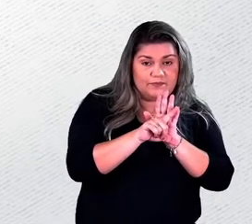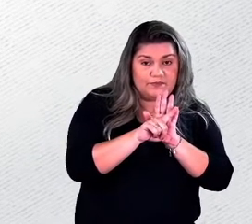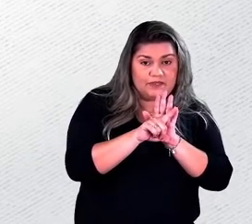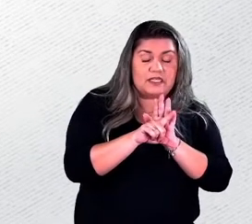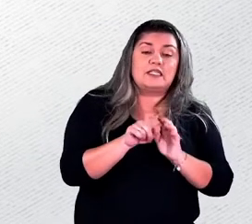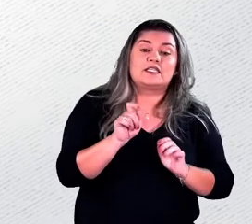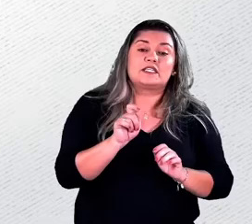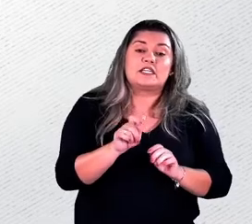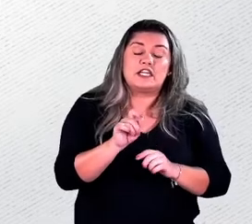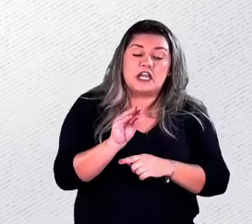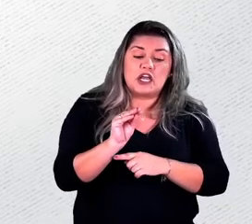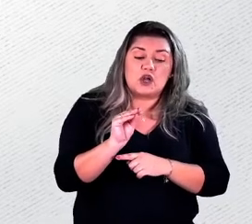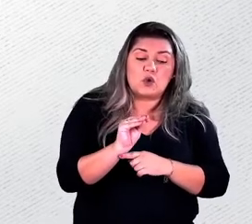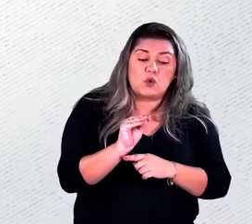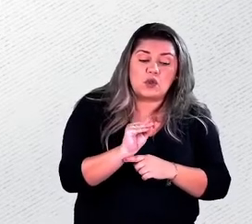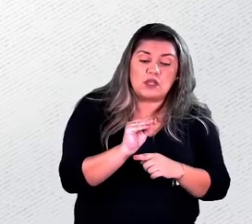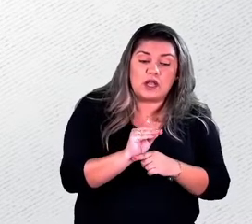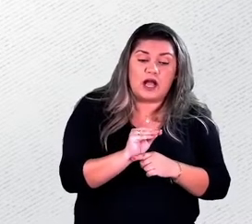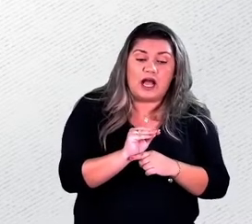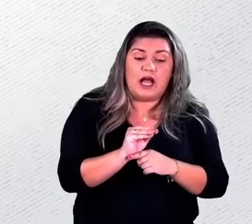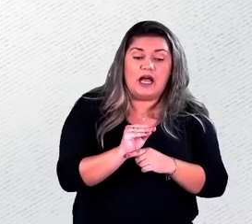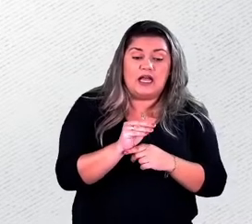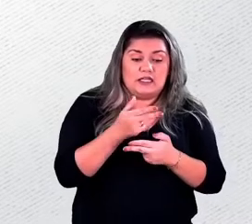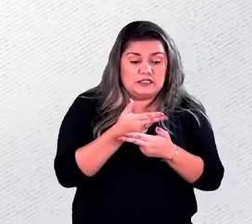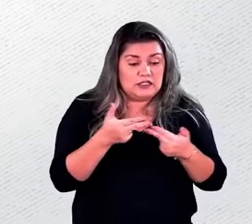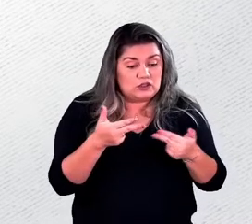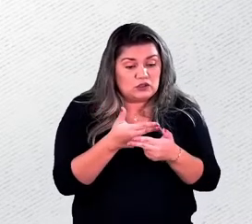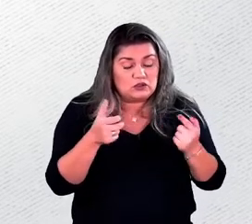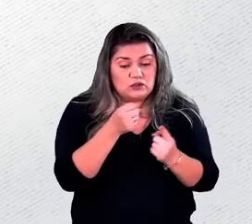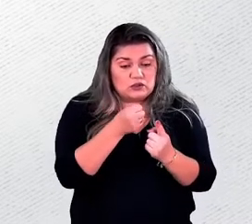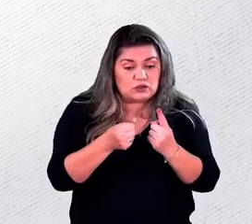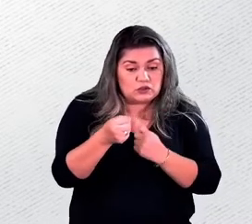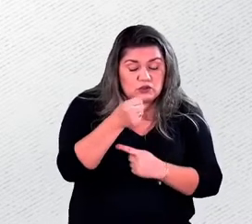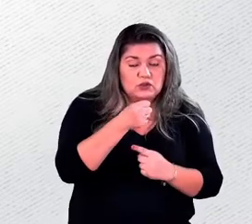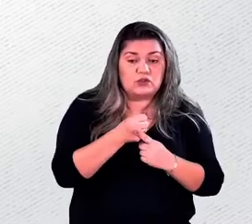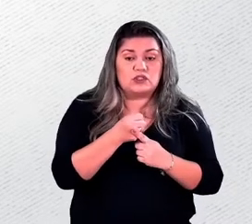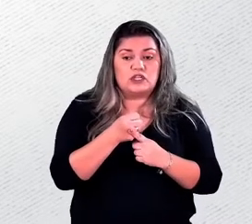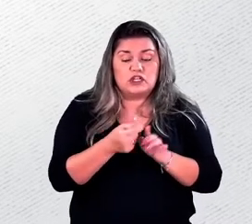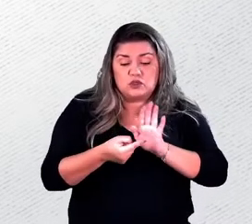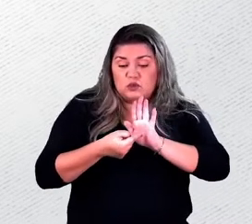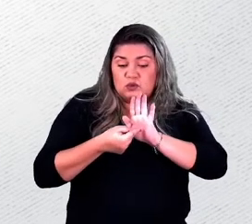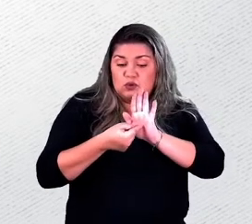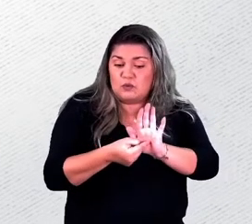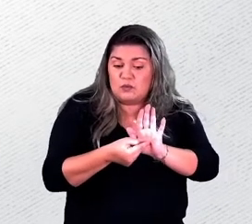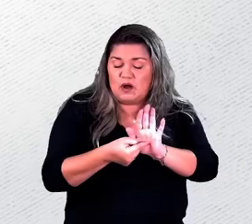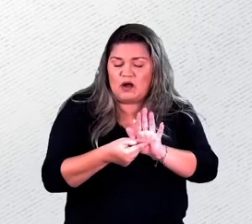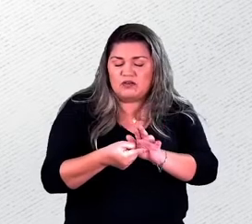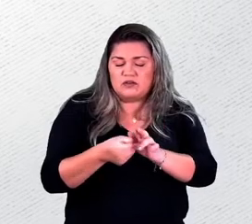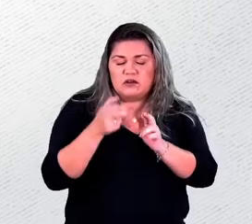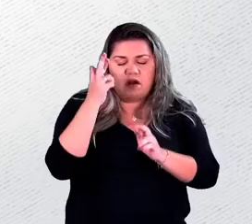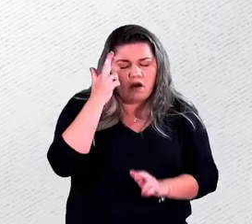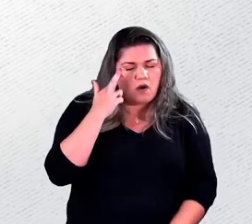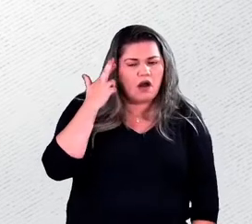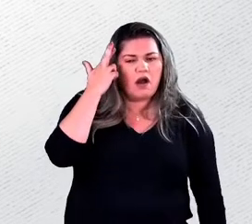interesses públicos de interesses sociais o que nos impõe uma reflexão